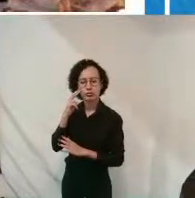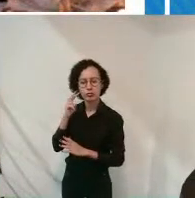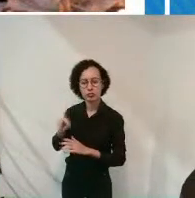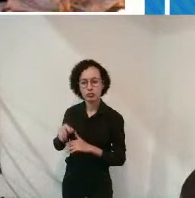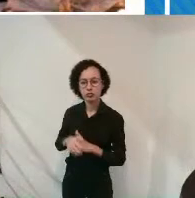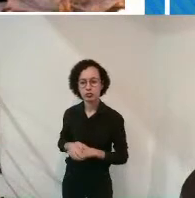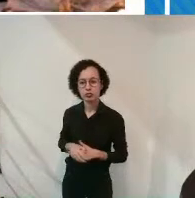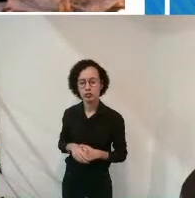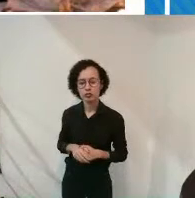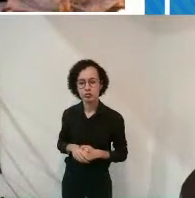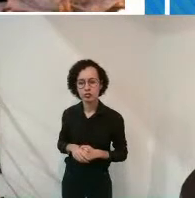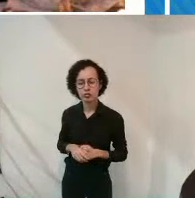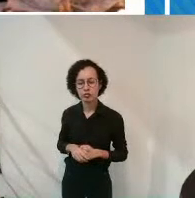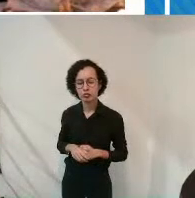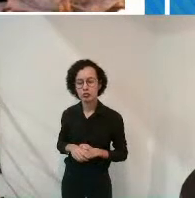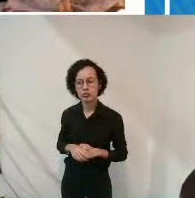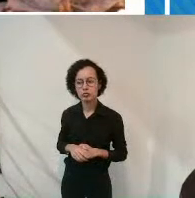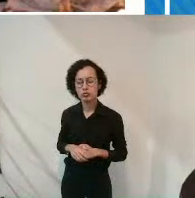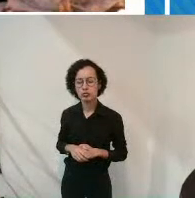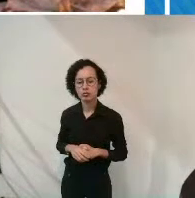aqui, né? Eu vi aí